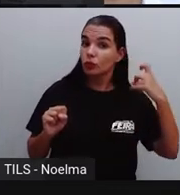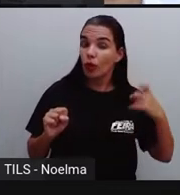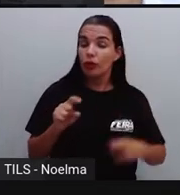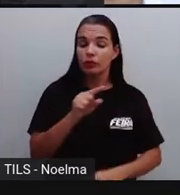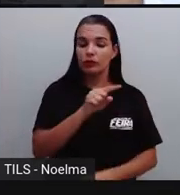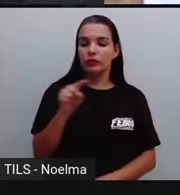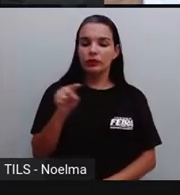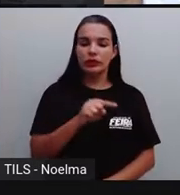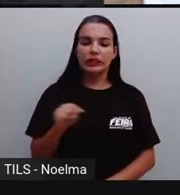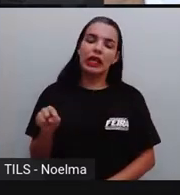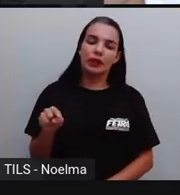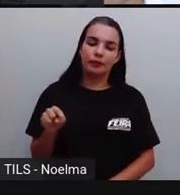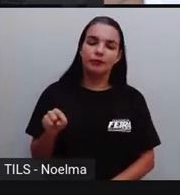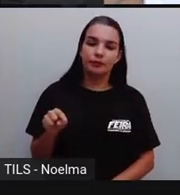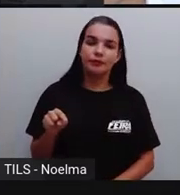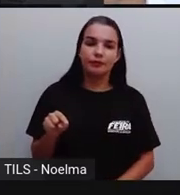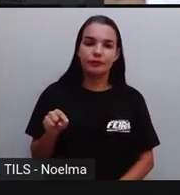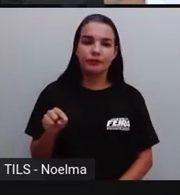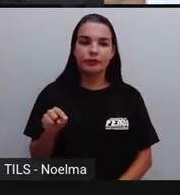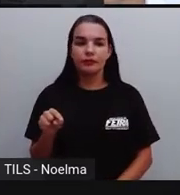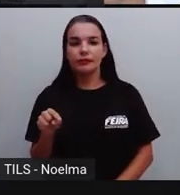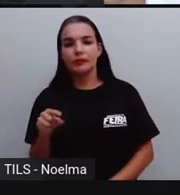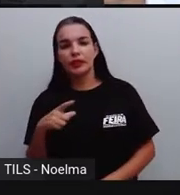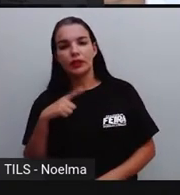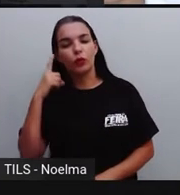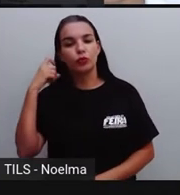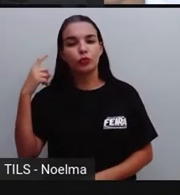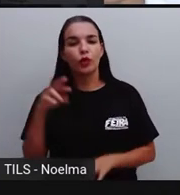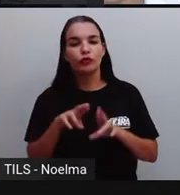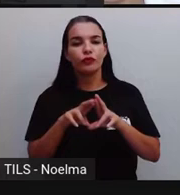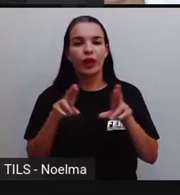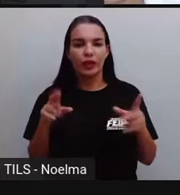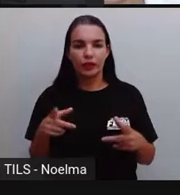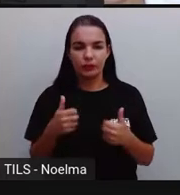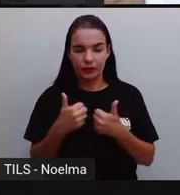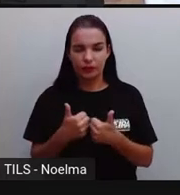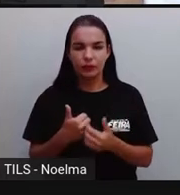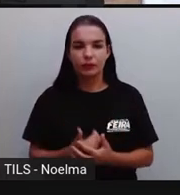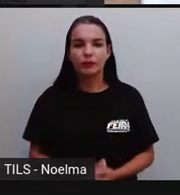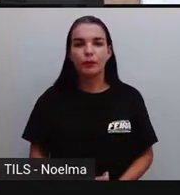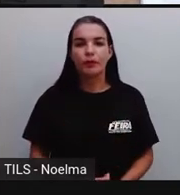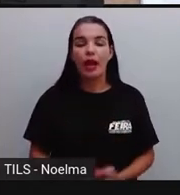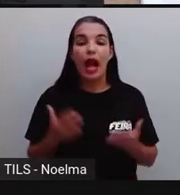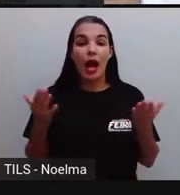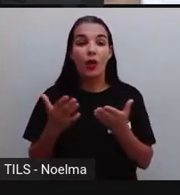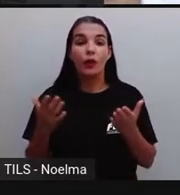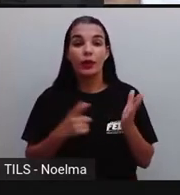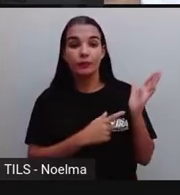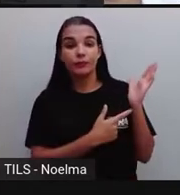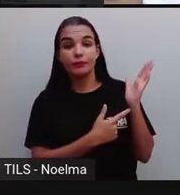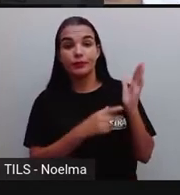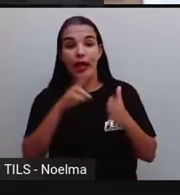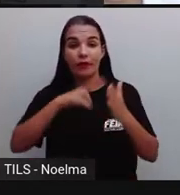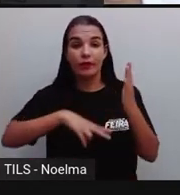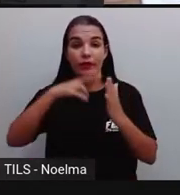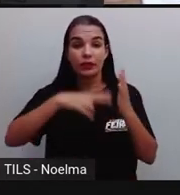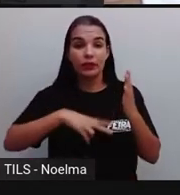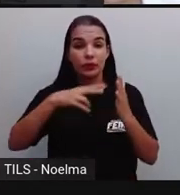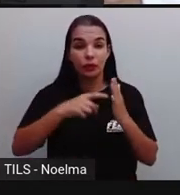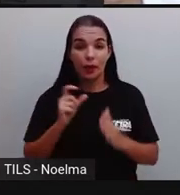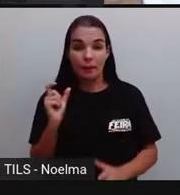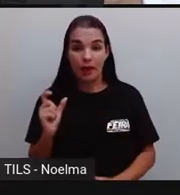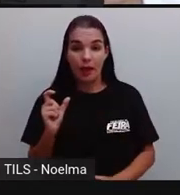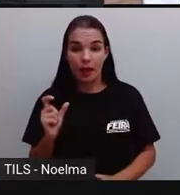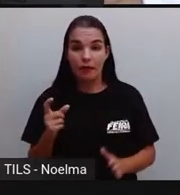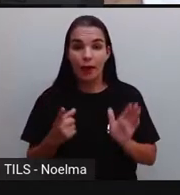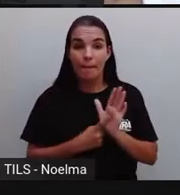som de z, tem um som diferente, certo? Agora, ó, faça a leitura das